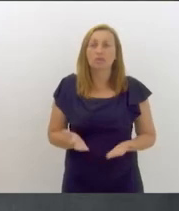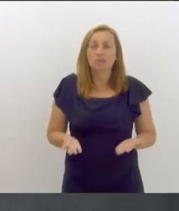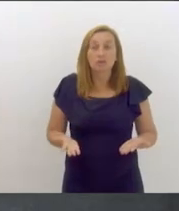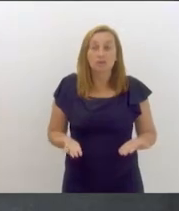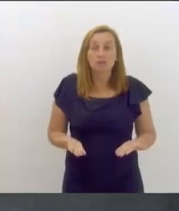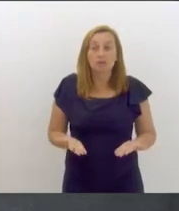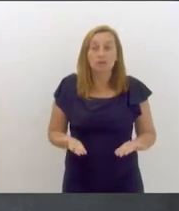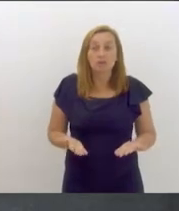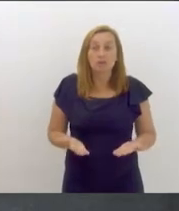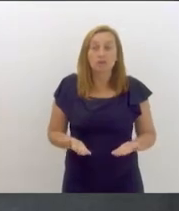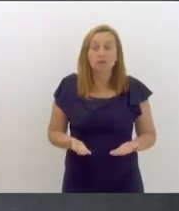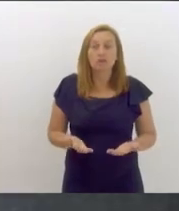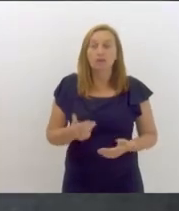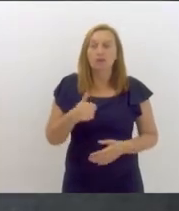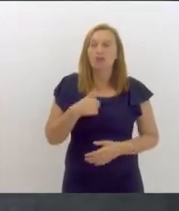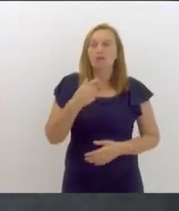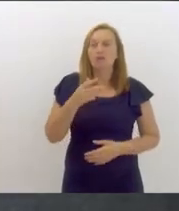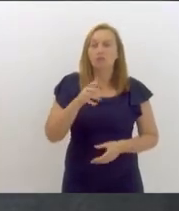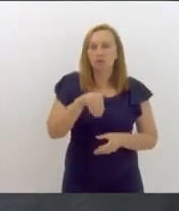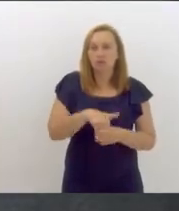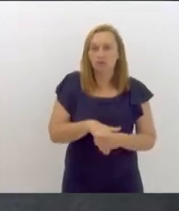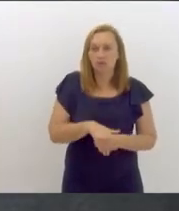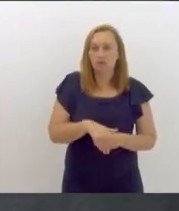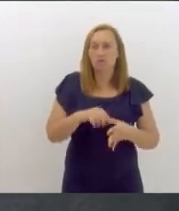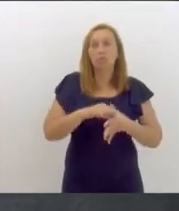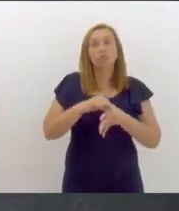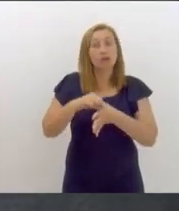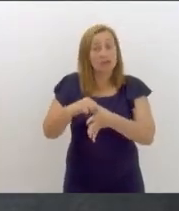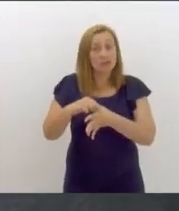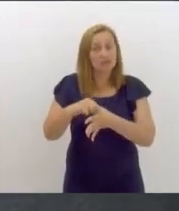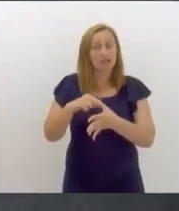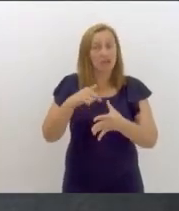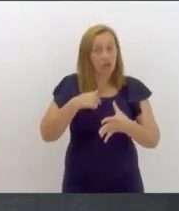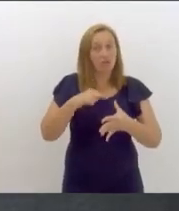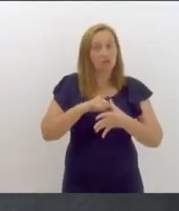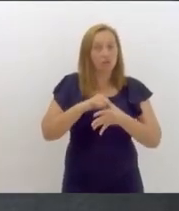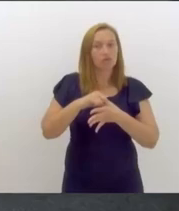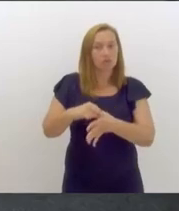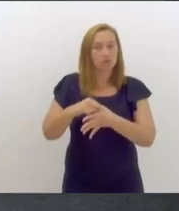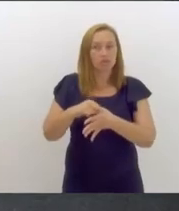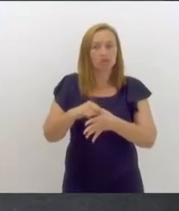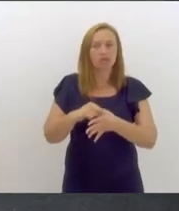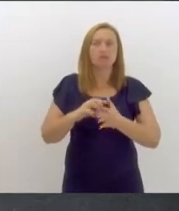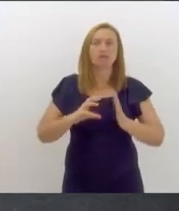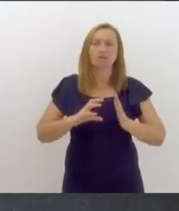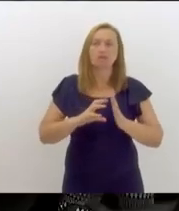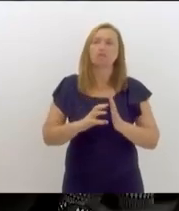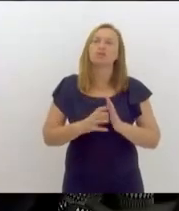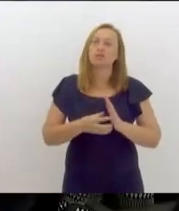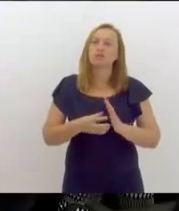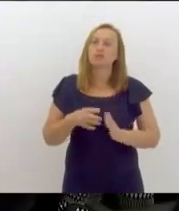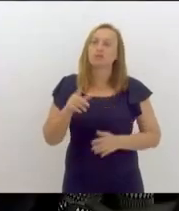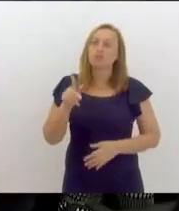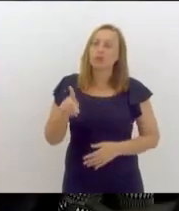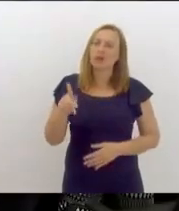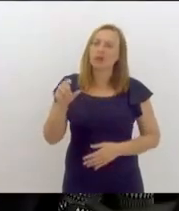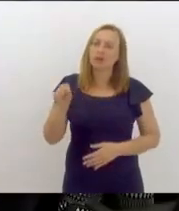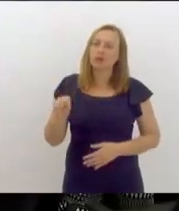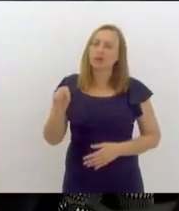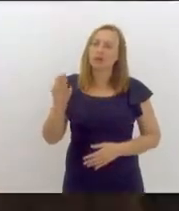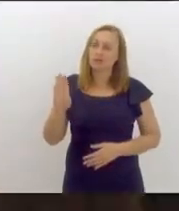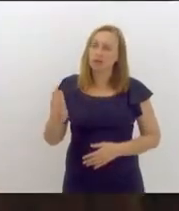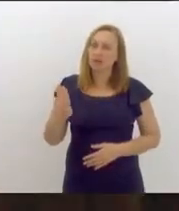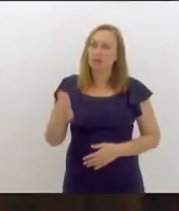Eu votei como líder da bancada não é o Luis Paulo é a bancada do PSB rapaz corrigindo a bancada